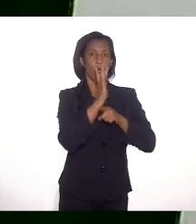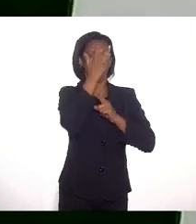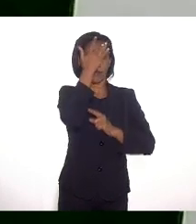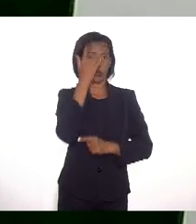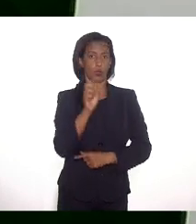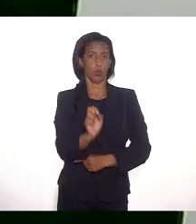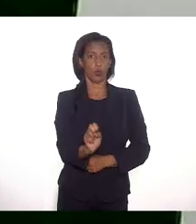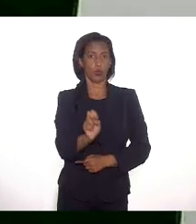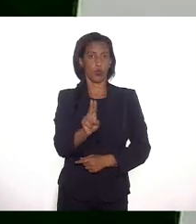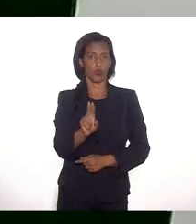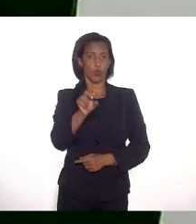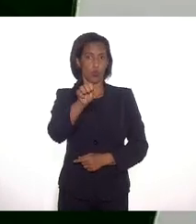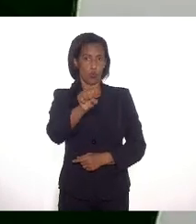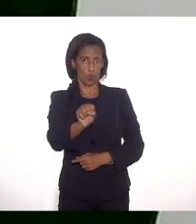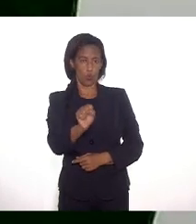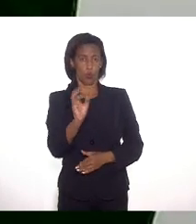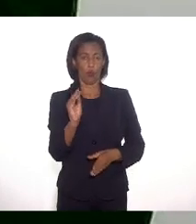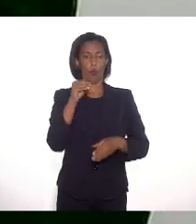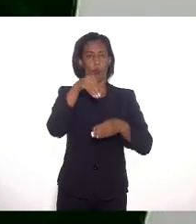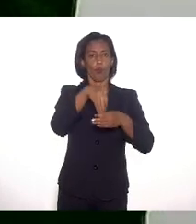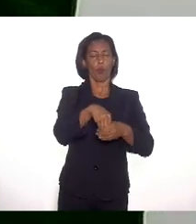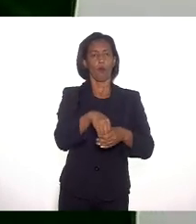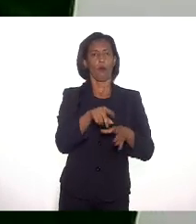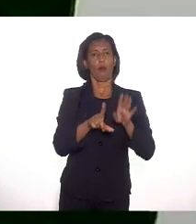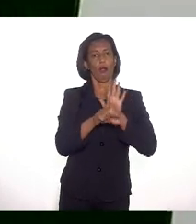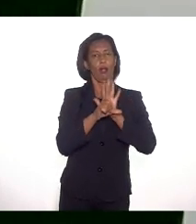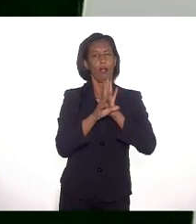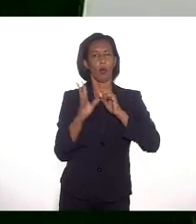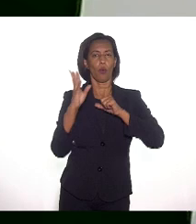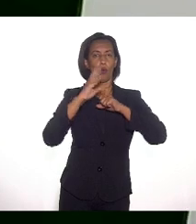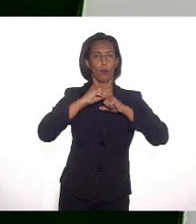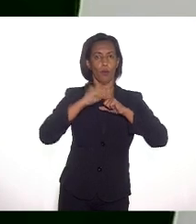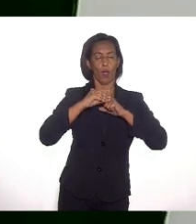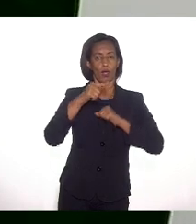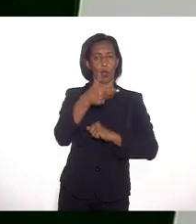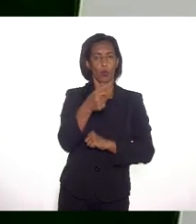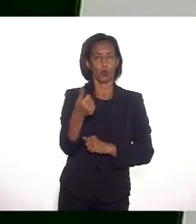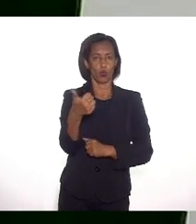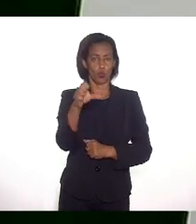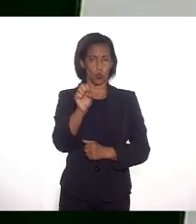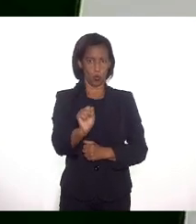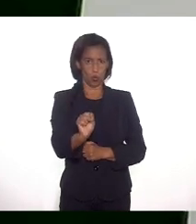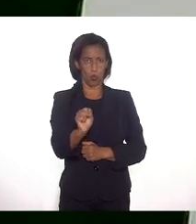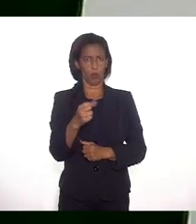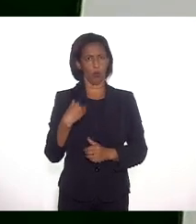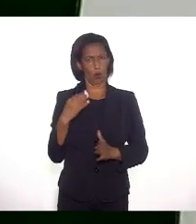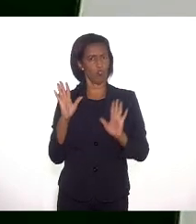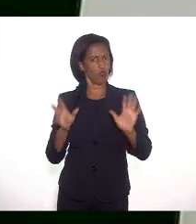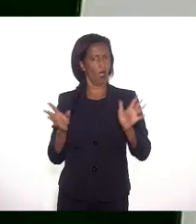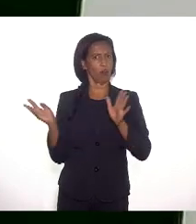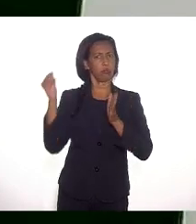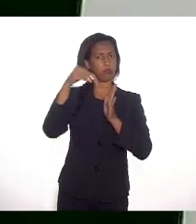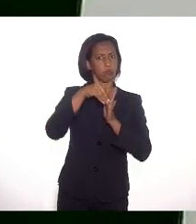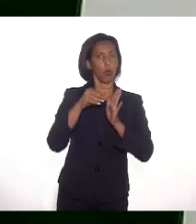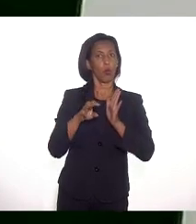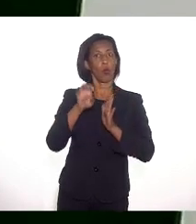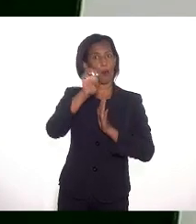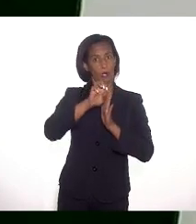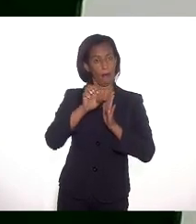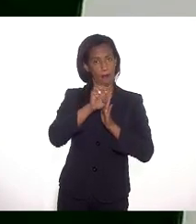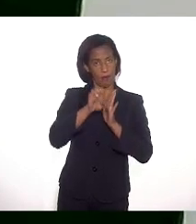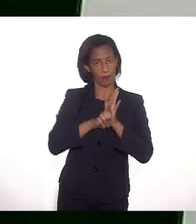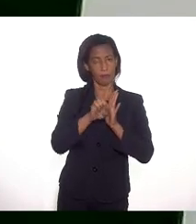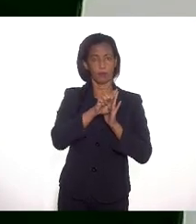foram colocados na 3266 de 99 pela Lei Complementar 182 de 18. Por isso, nós acrescentamos como emenda. Então,